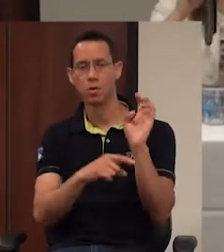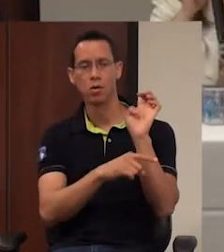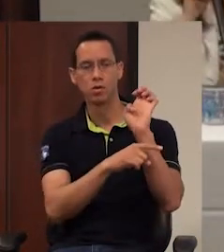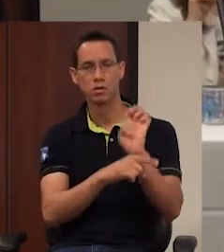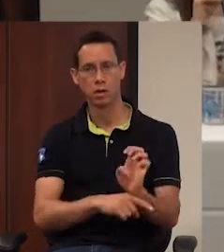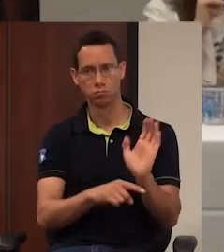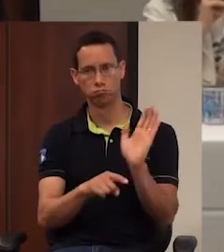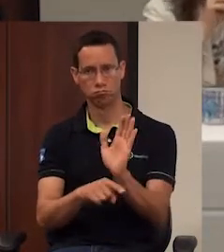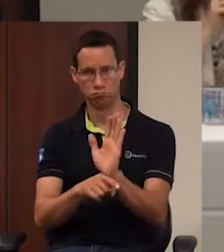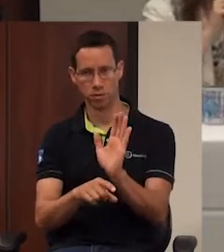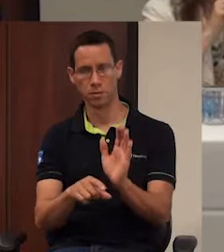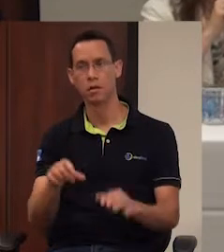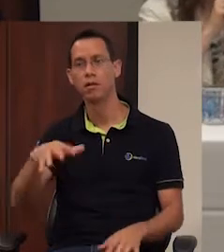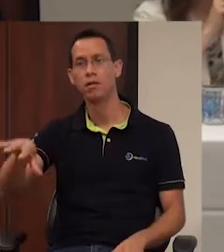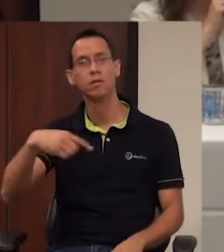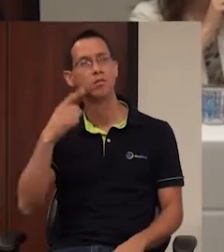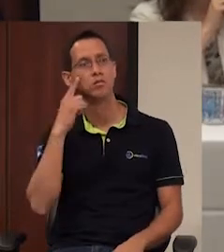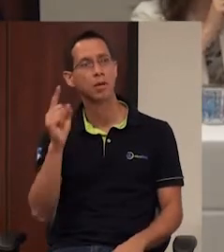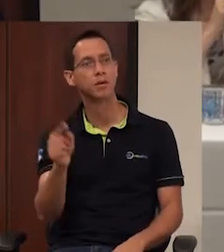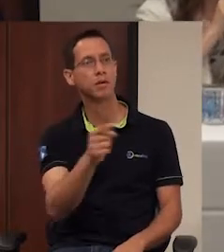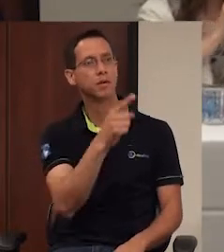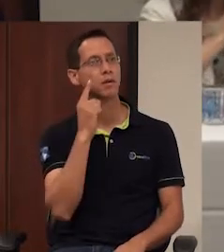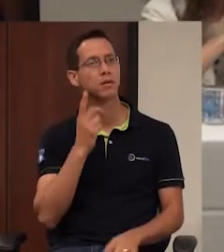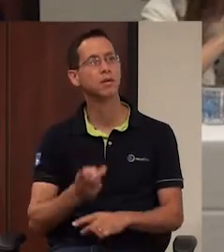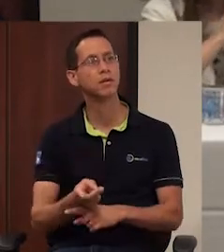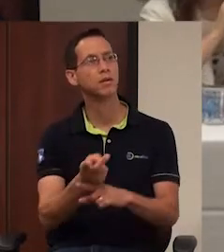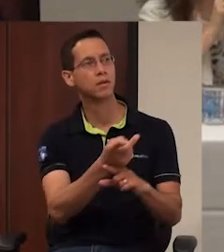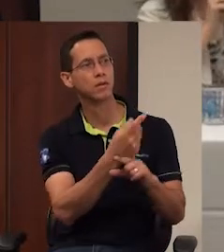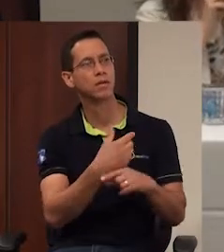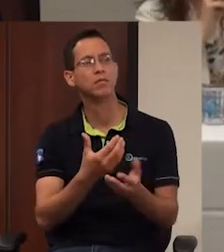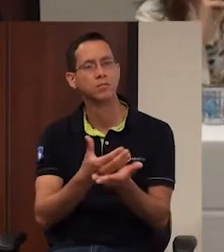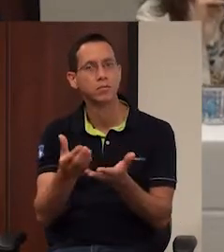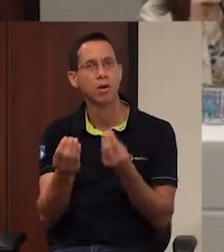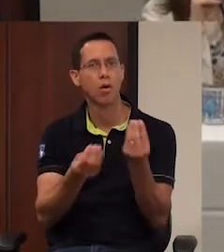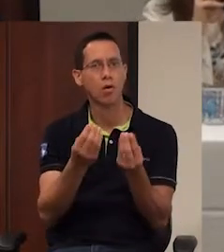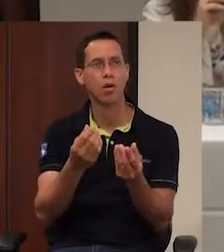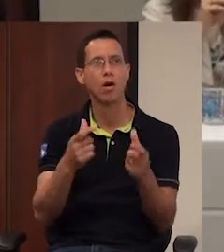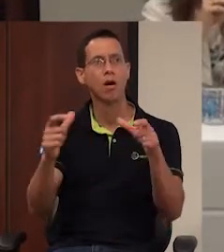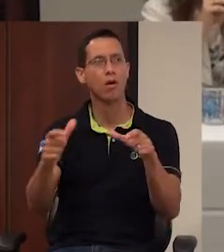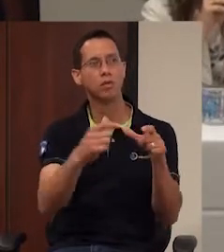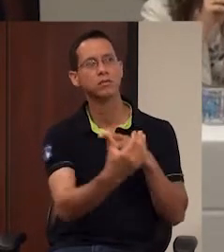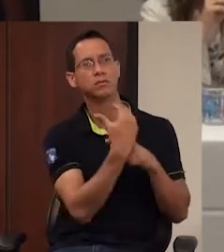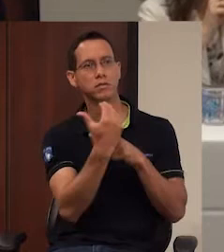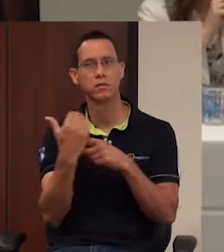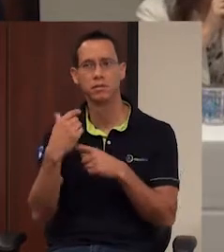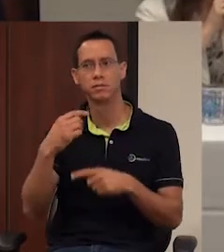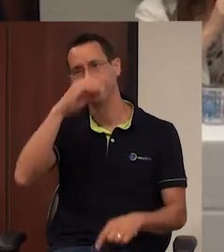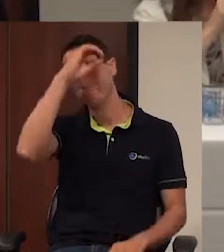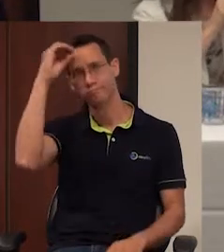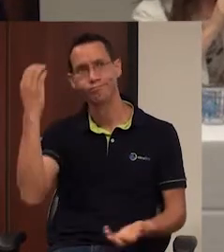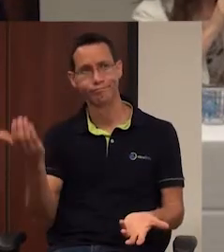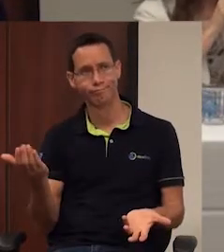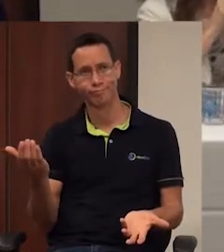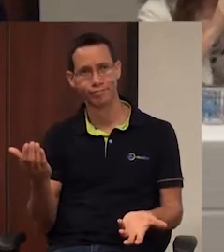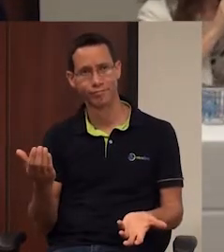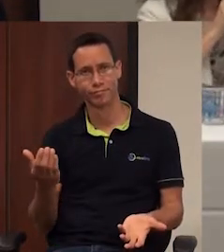as pessoas às vezes não sabem direito para onde vão, quem elas procuram, como é que elas iniciam, aonde que elas buscam o apoio. Aqui é muito comum, né? A